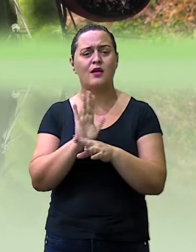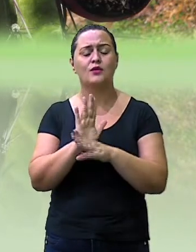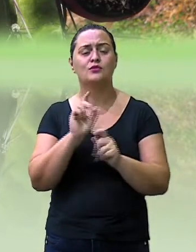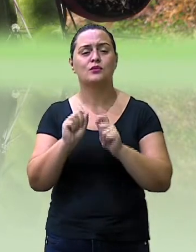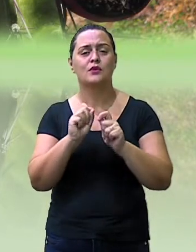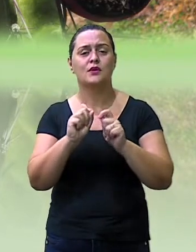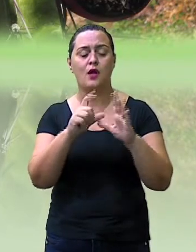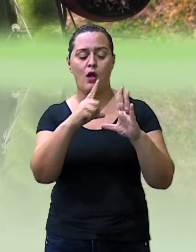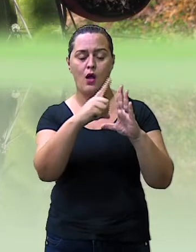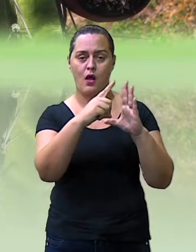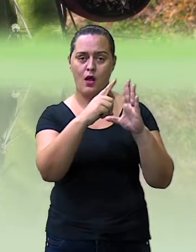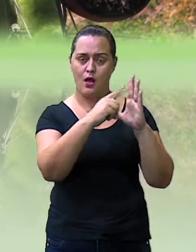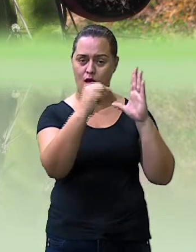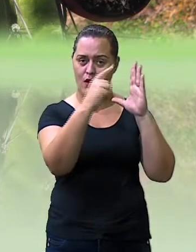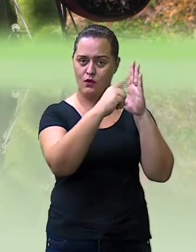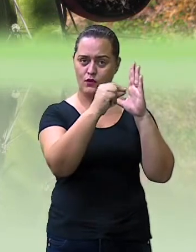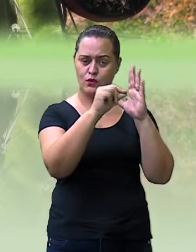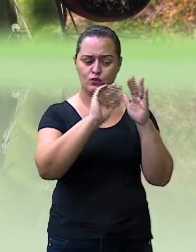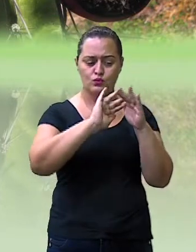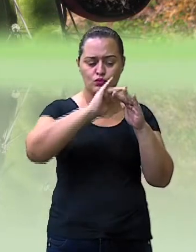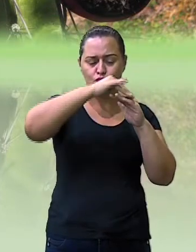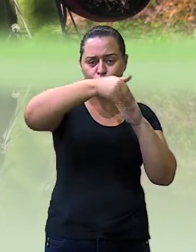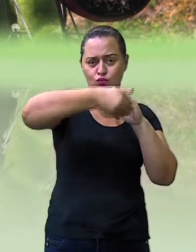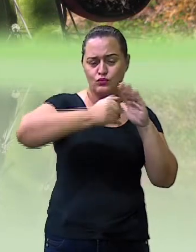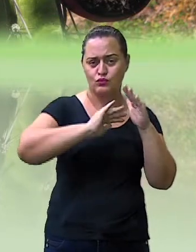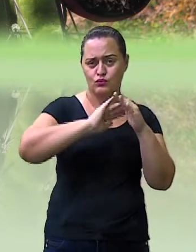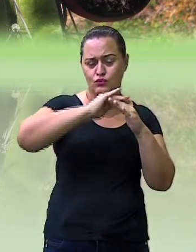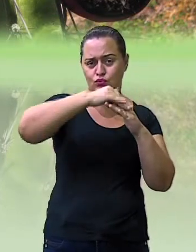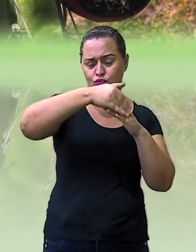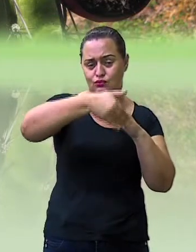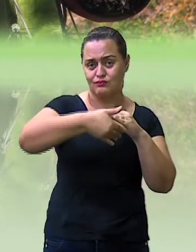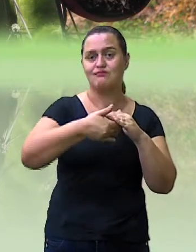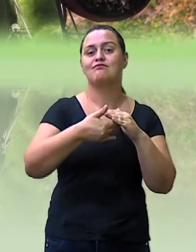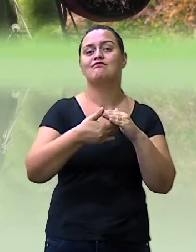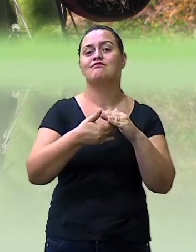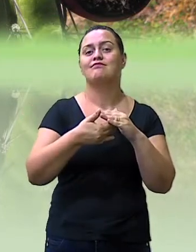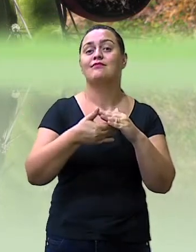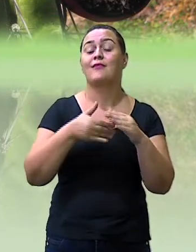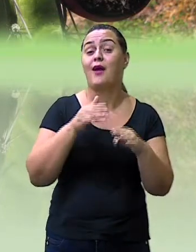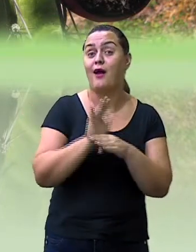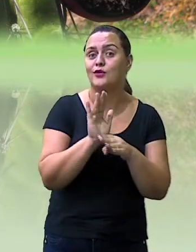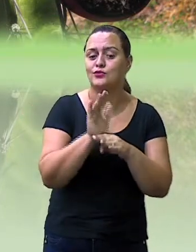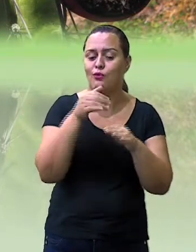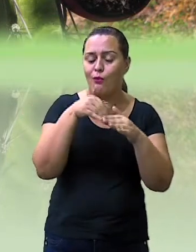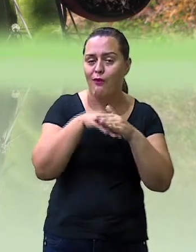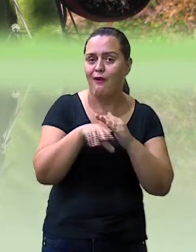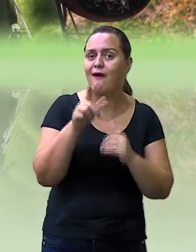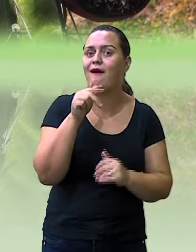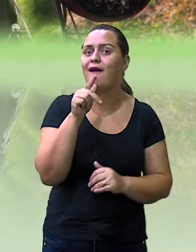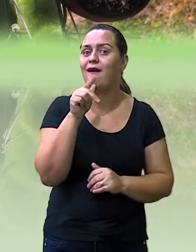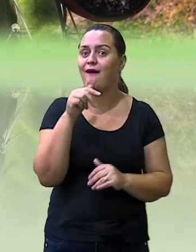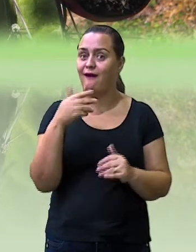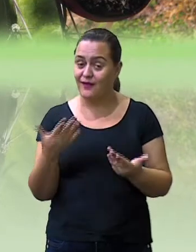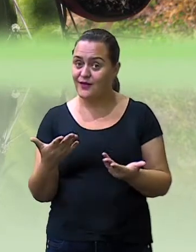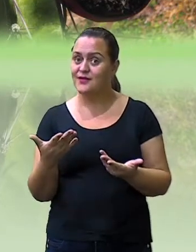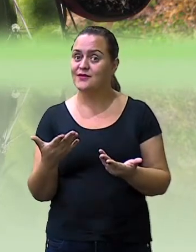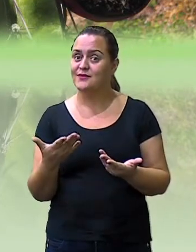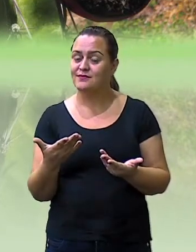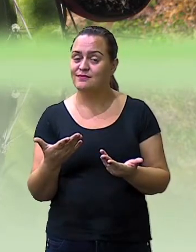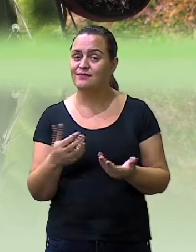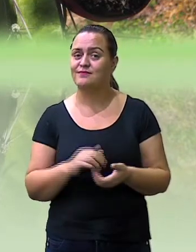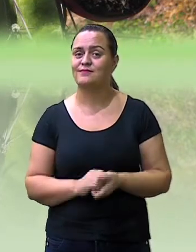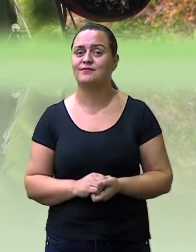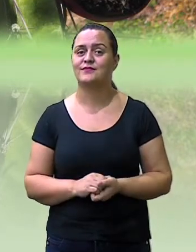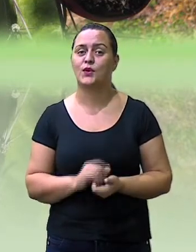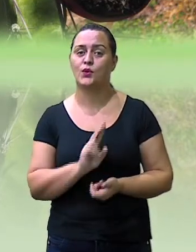menos água na transpiração. Um exemplo é a carnaubeira, denominada árvore da